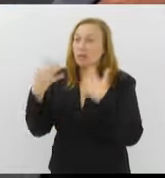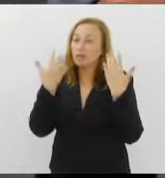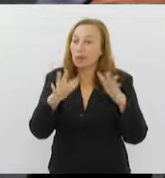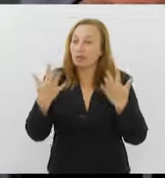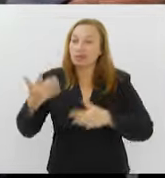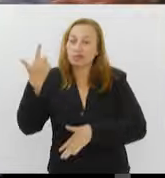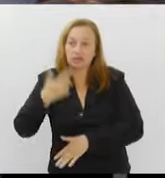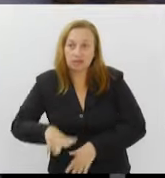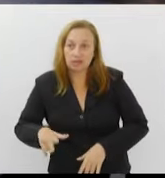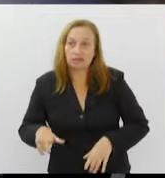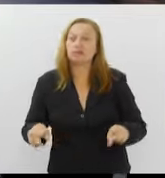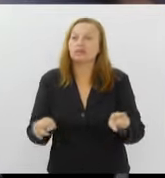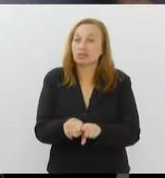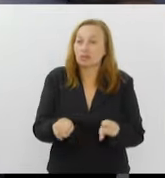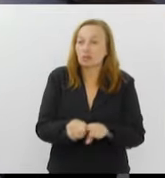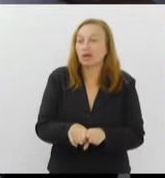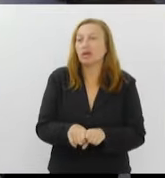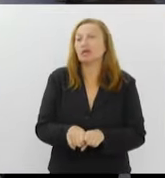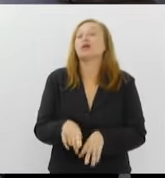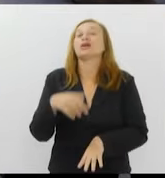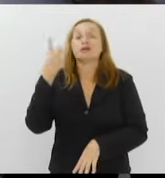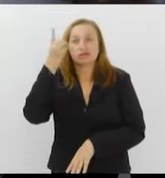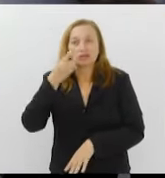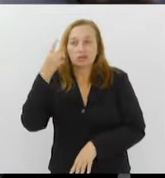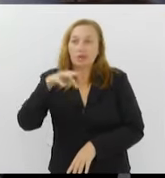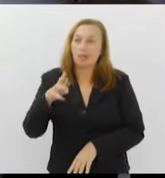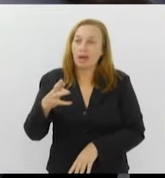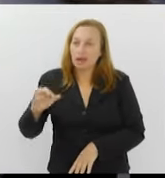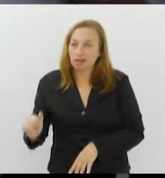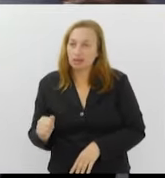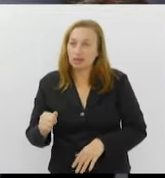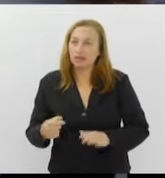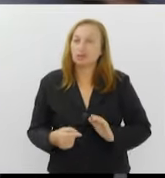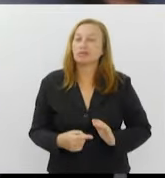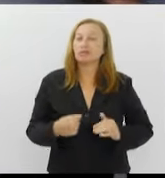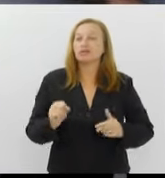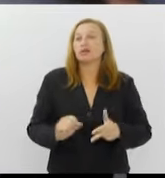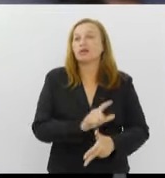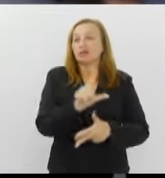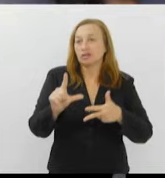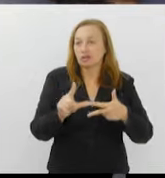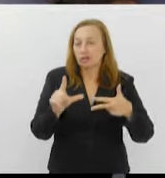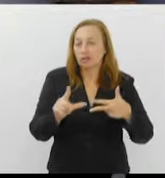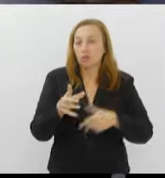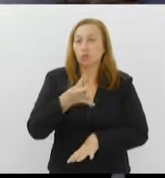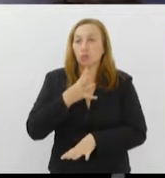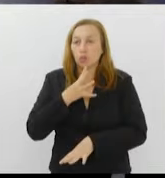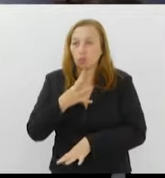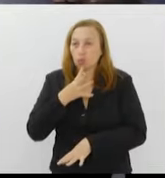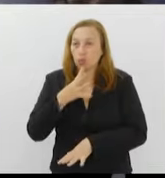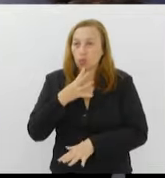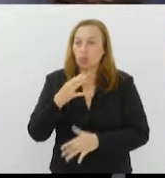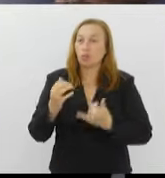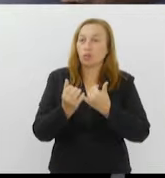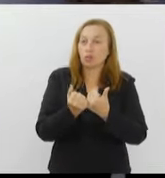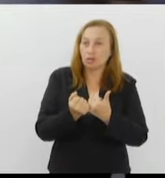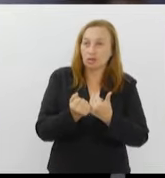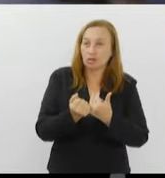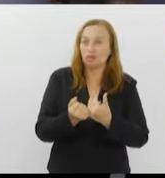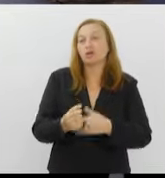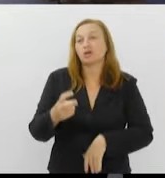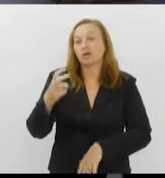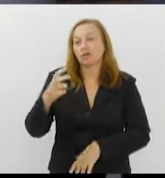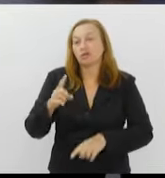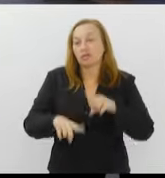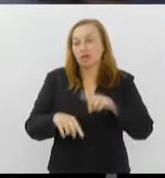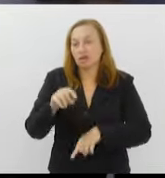a deputada Marina por trazer aqui para o âmbito do Poder Legislativo esse reconhecimento quanto patrimônio imaterial